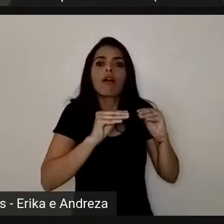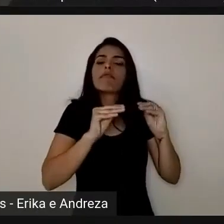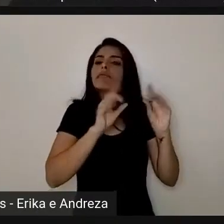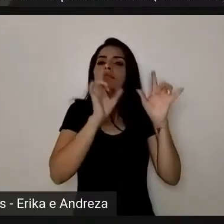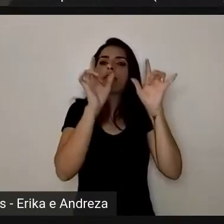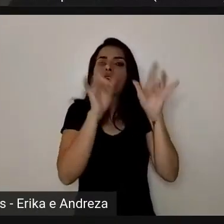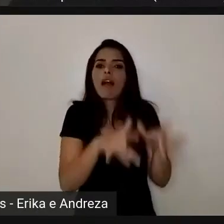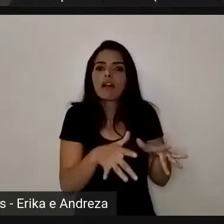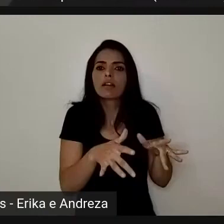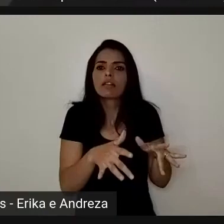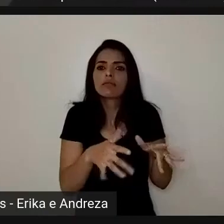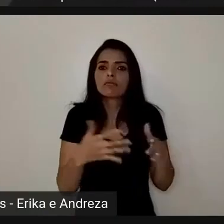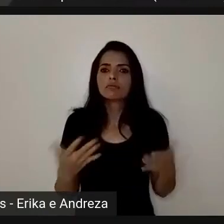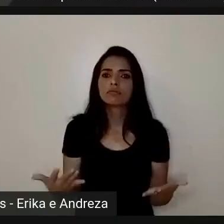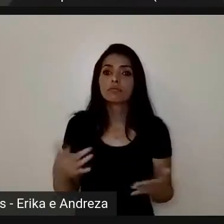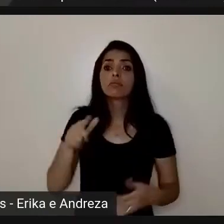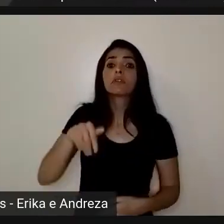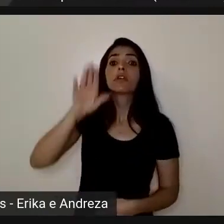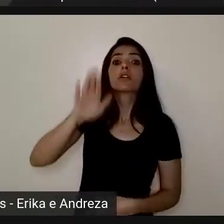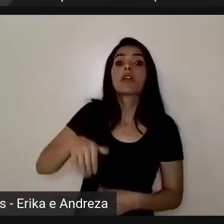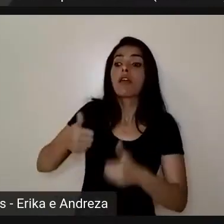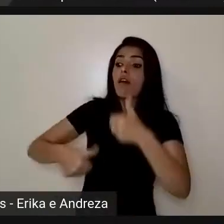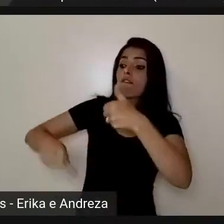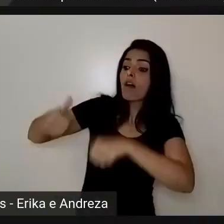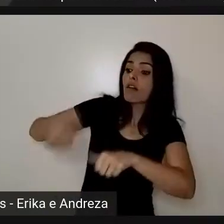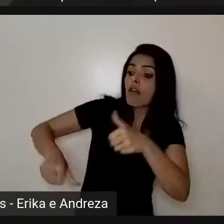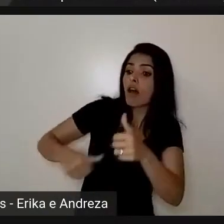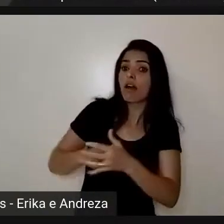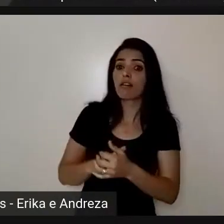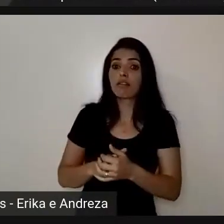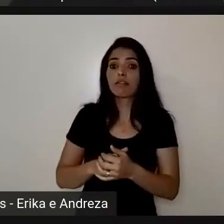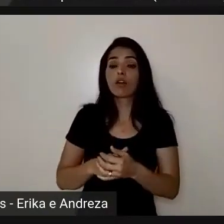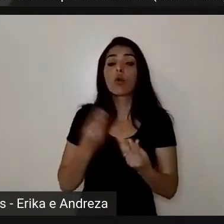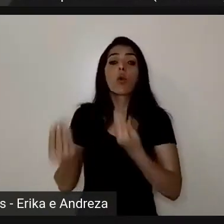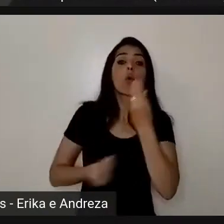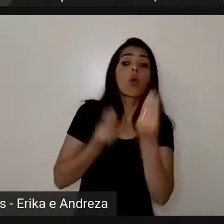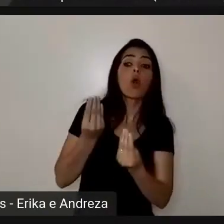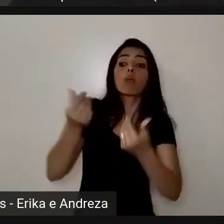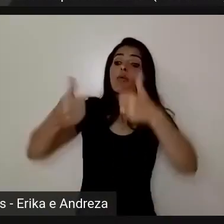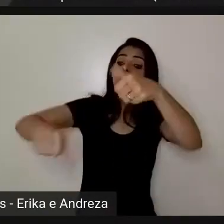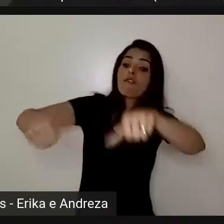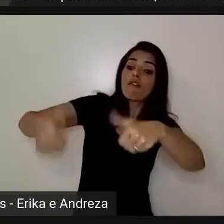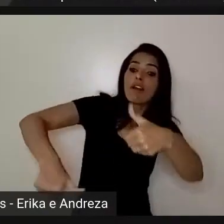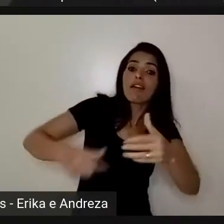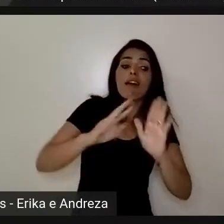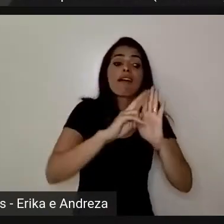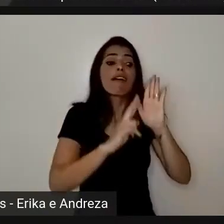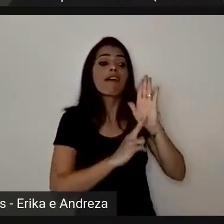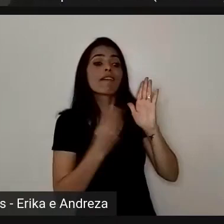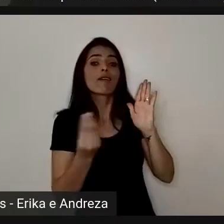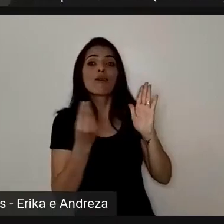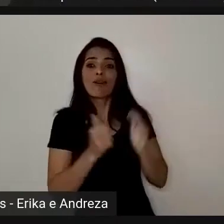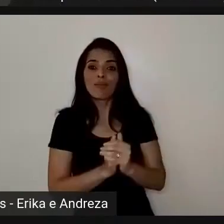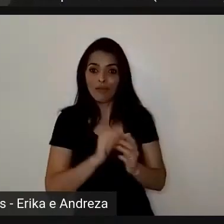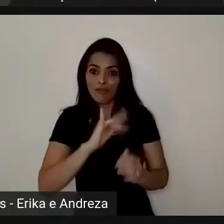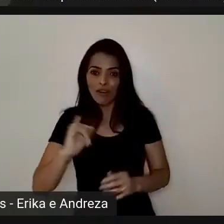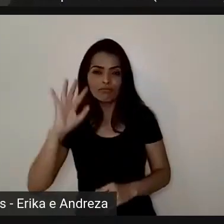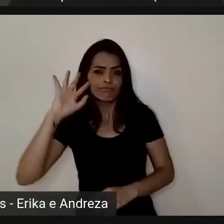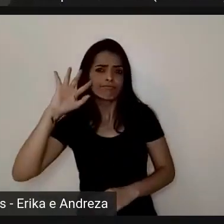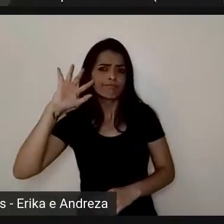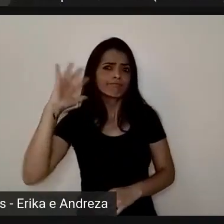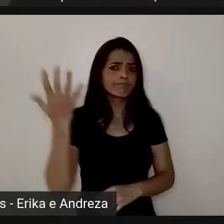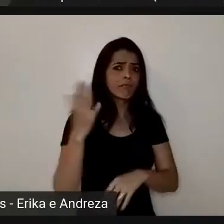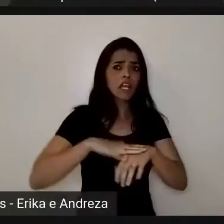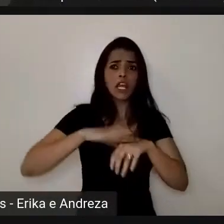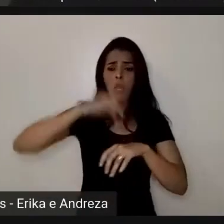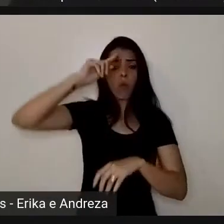experiência. Quem vai avaliar, como vai ser avaliado, vai haver espaço para decisões meramente